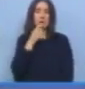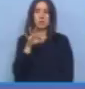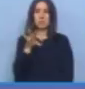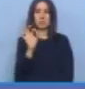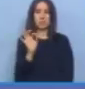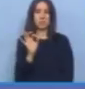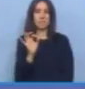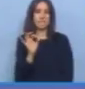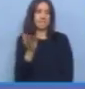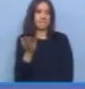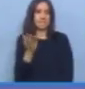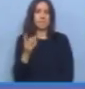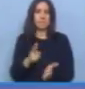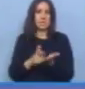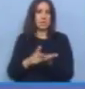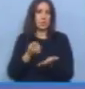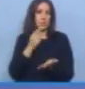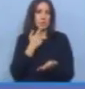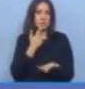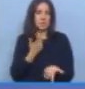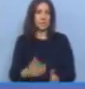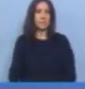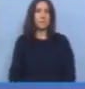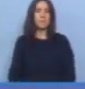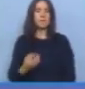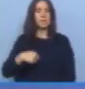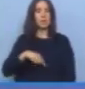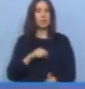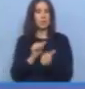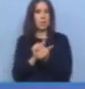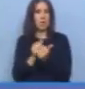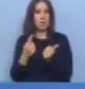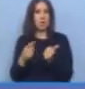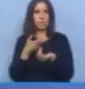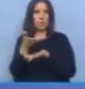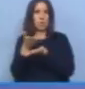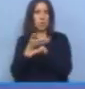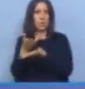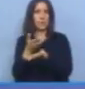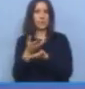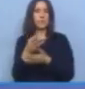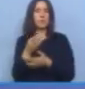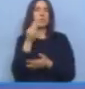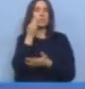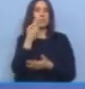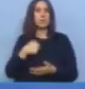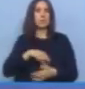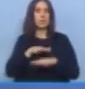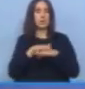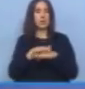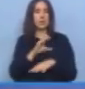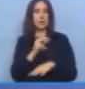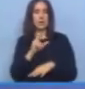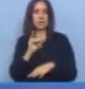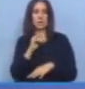de não ser uma necessidade, por assim dizer. Por isso, nós estamos a acompanhar estas negociações através da nossa rede da